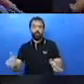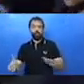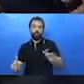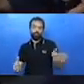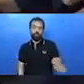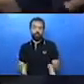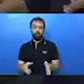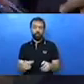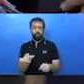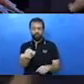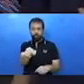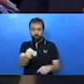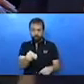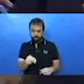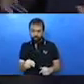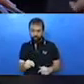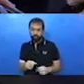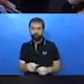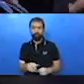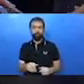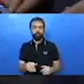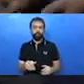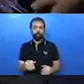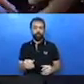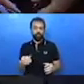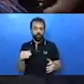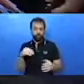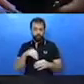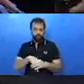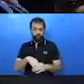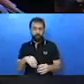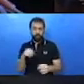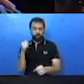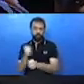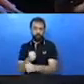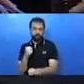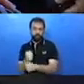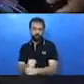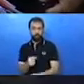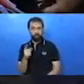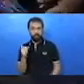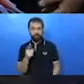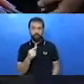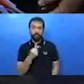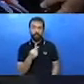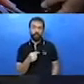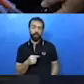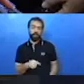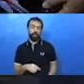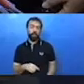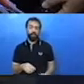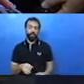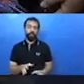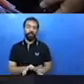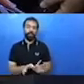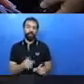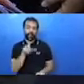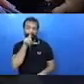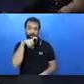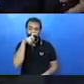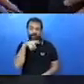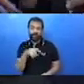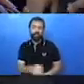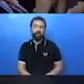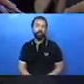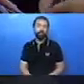construídos, ponte, estrada. Só uma coisinha, vocês estão percebendo que a nossa amiga, ela ficou aqui a aula inteira? É só